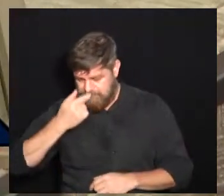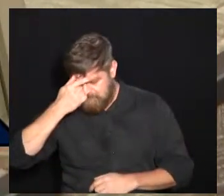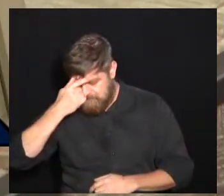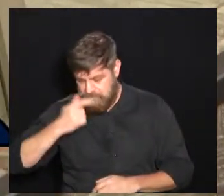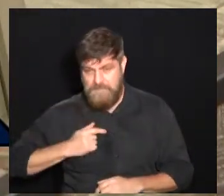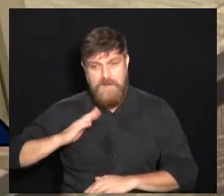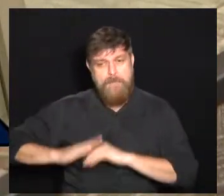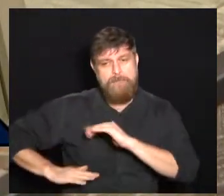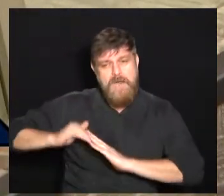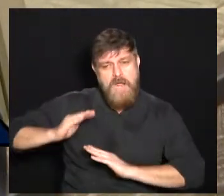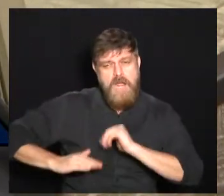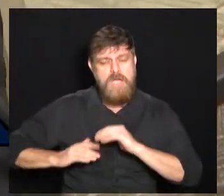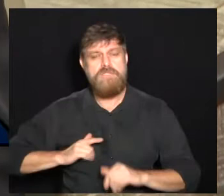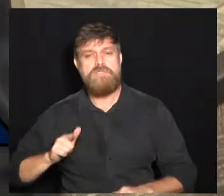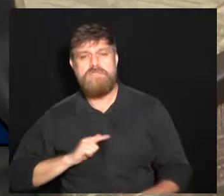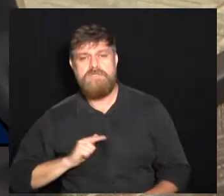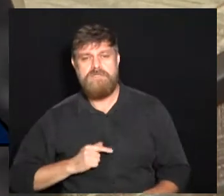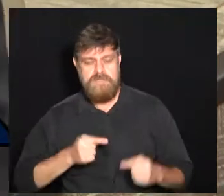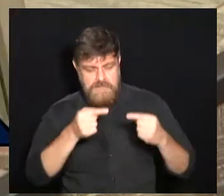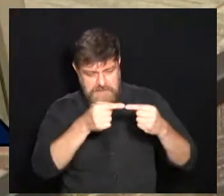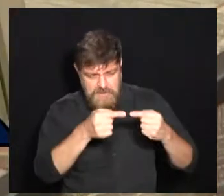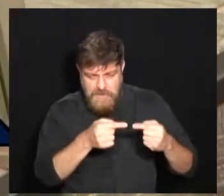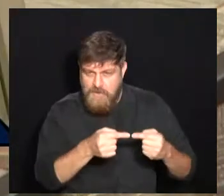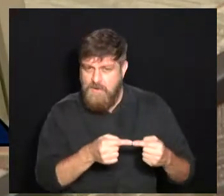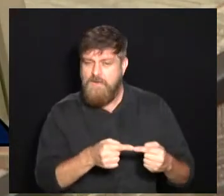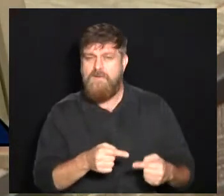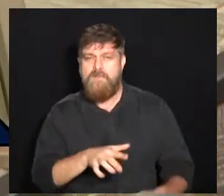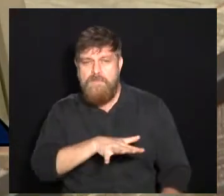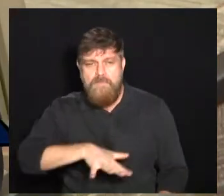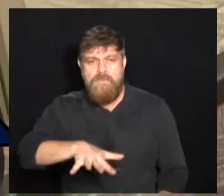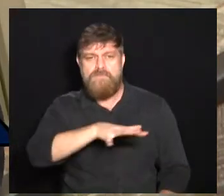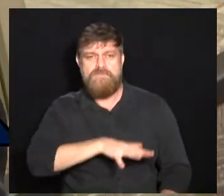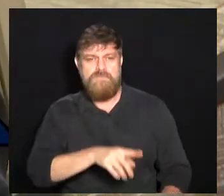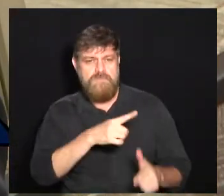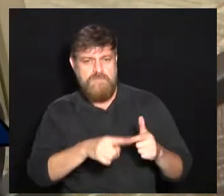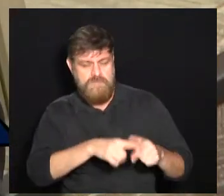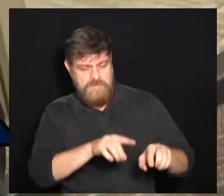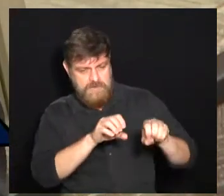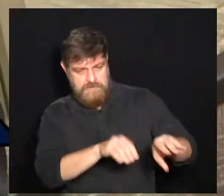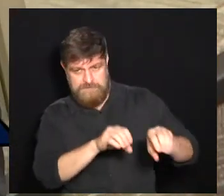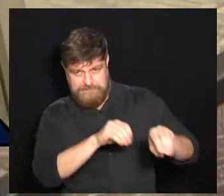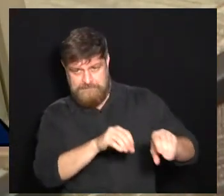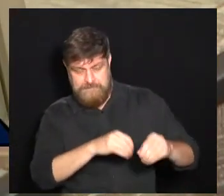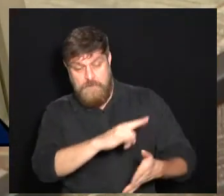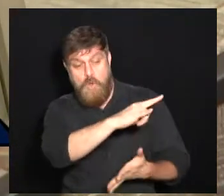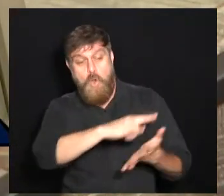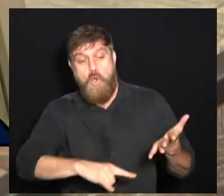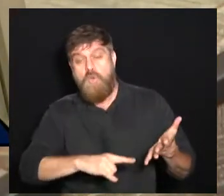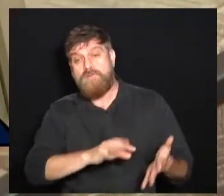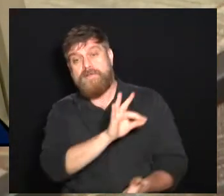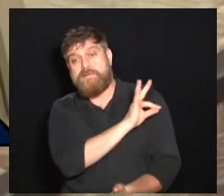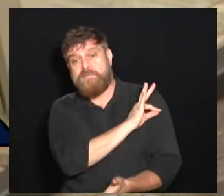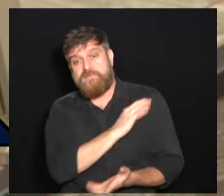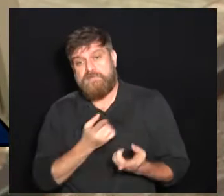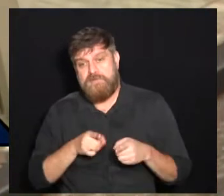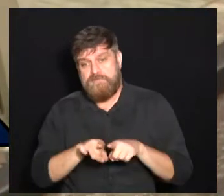tomar providências, atitudes cabíveis no qual tinge todos esses contratos da Prefeitura.